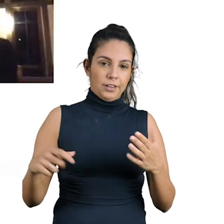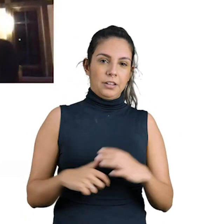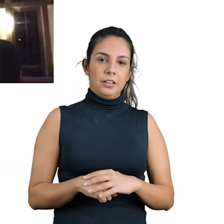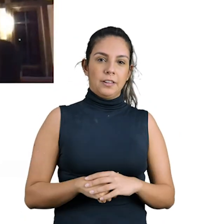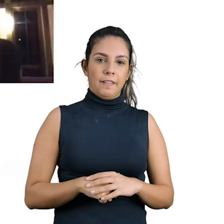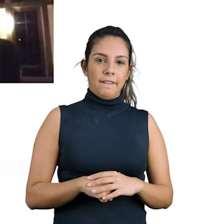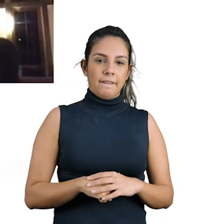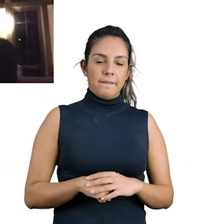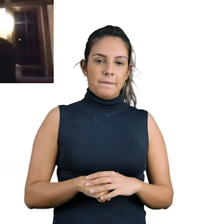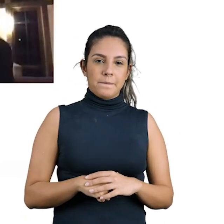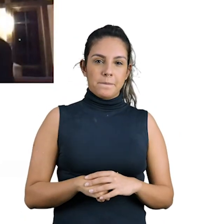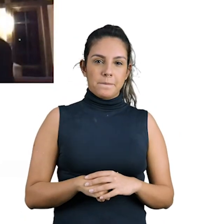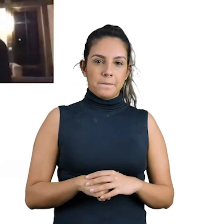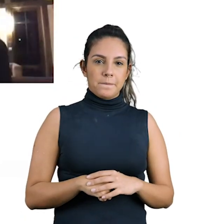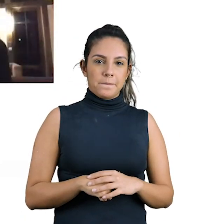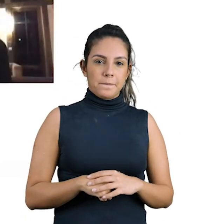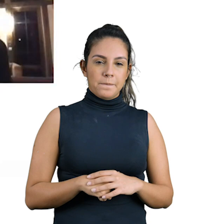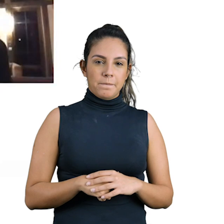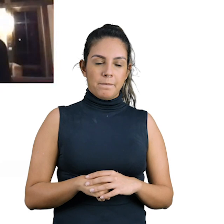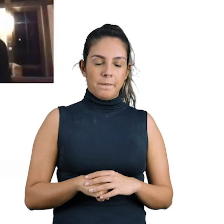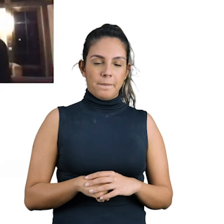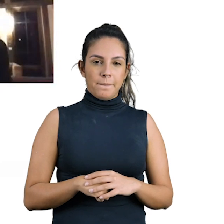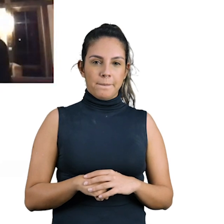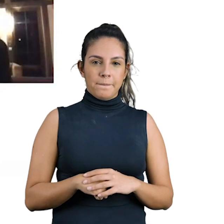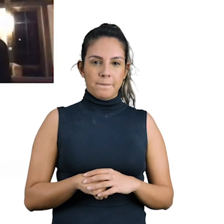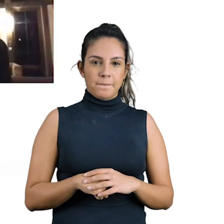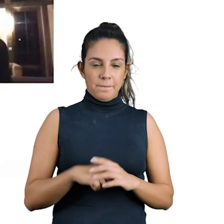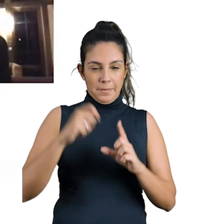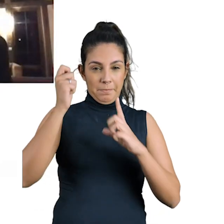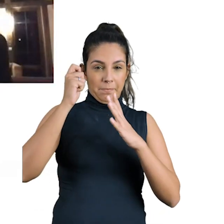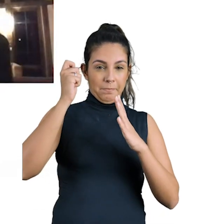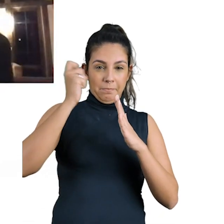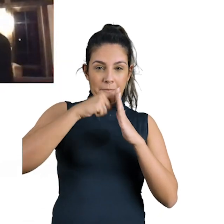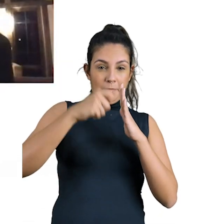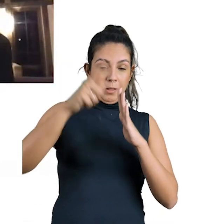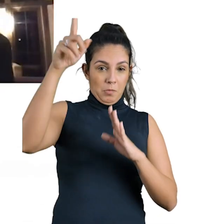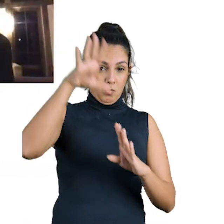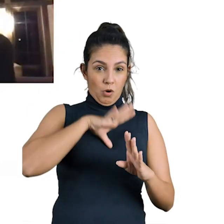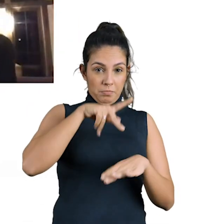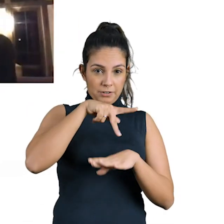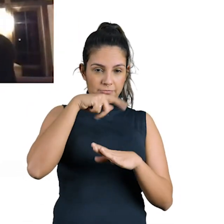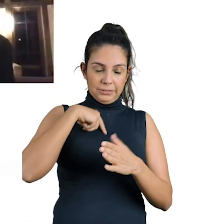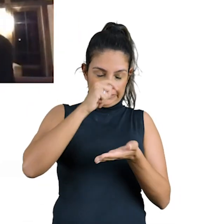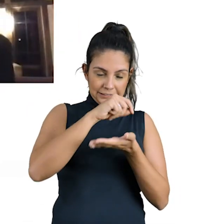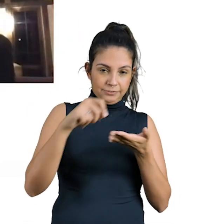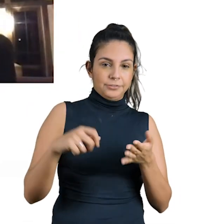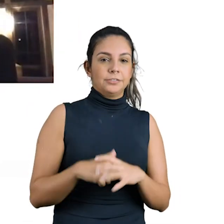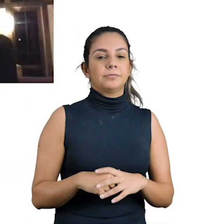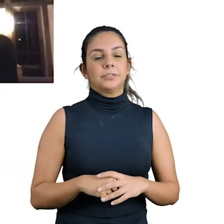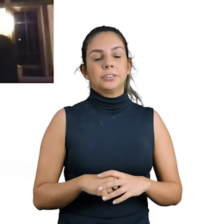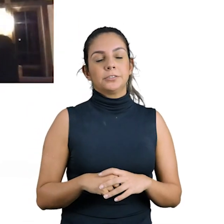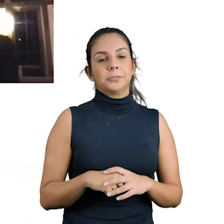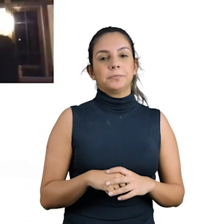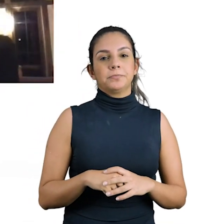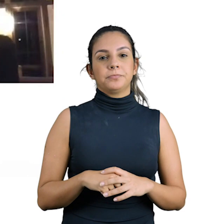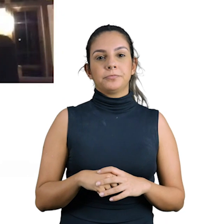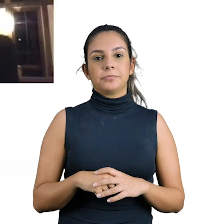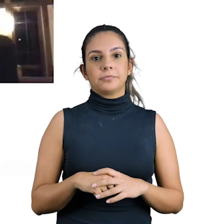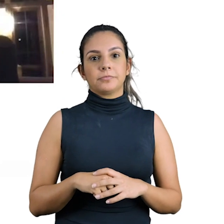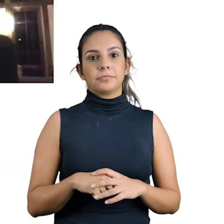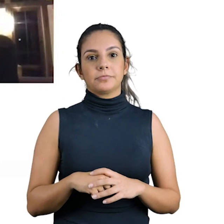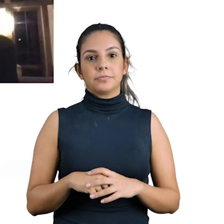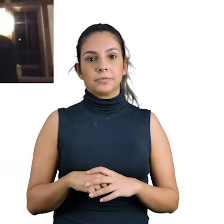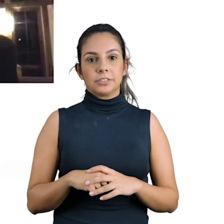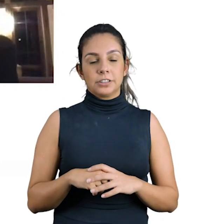escrevendo A Longa Viagem da Biblioteca dos Reis, que eu passei meses em Portugal, e enquanto eu estava lá, caíram